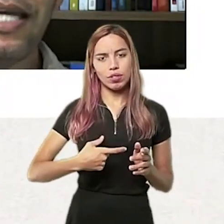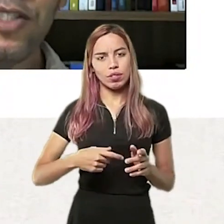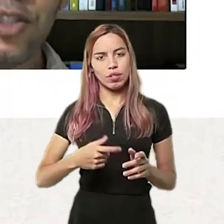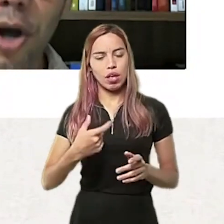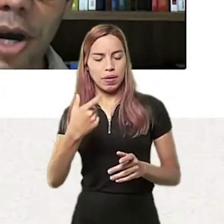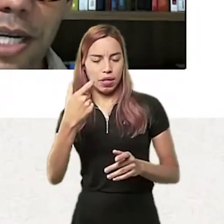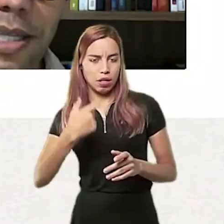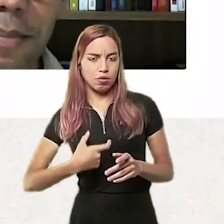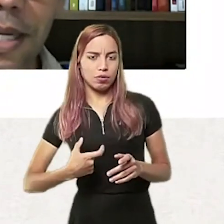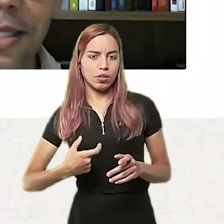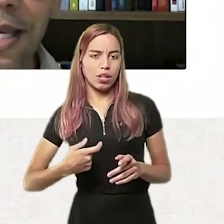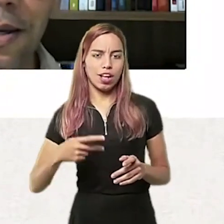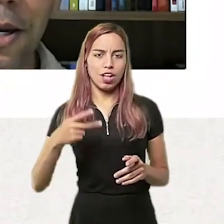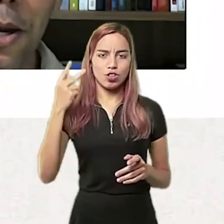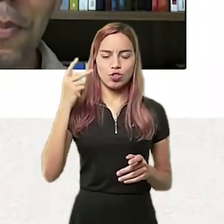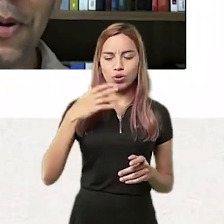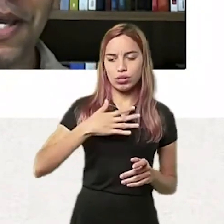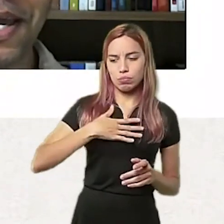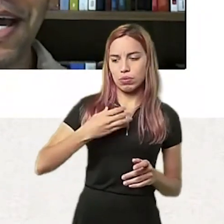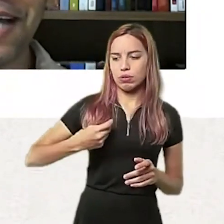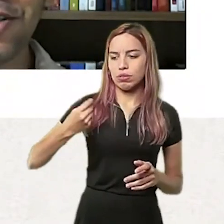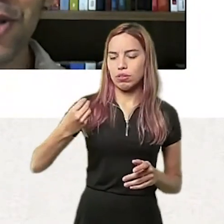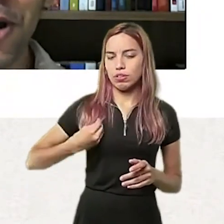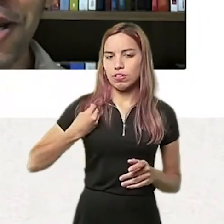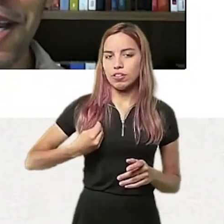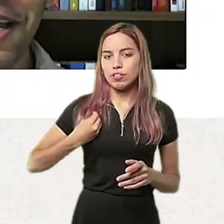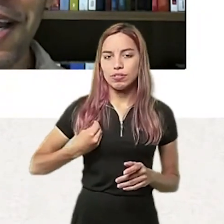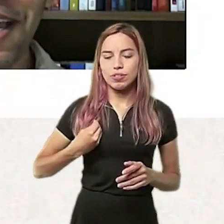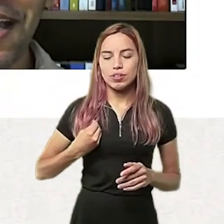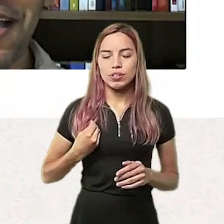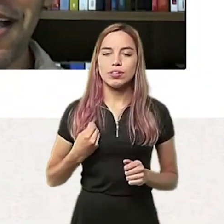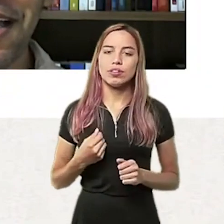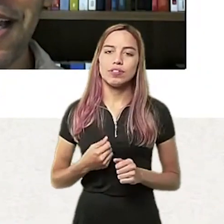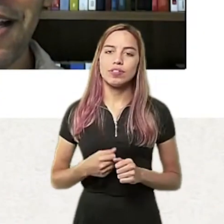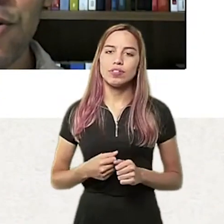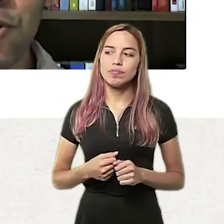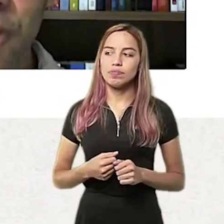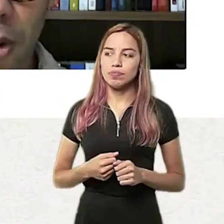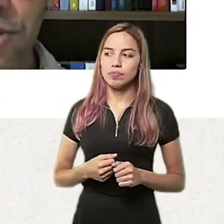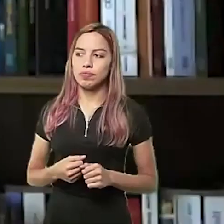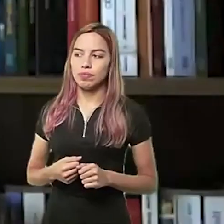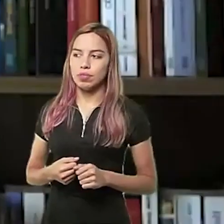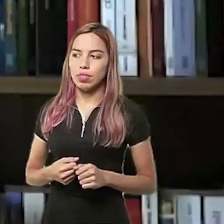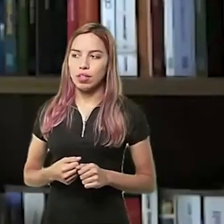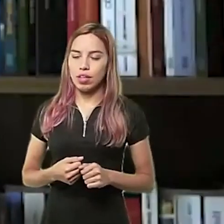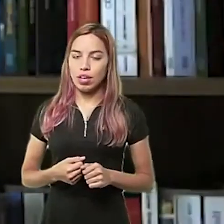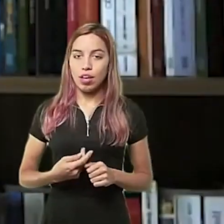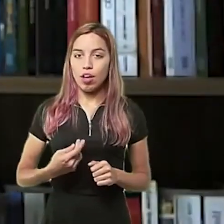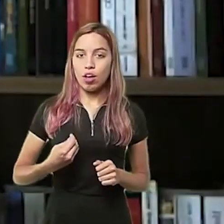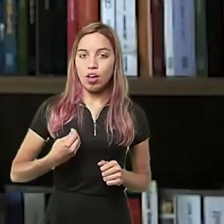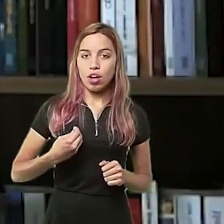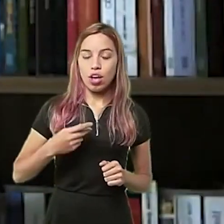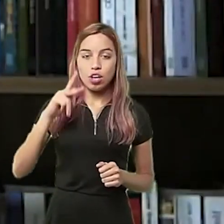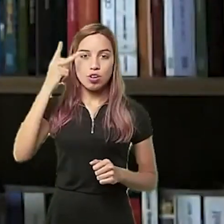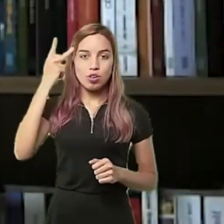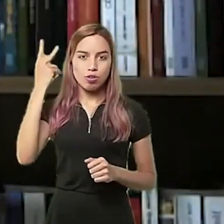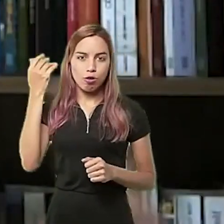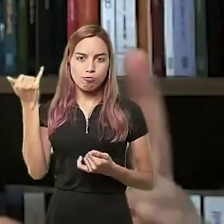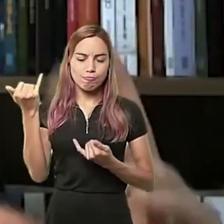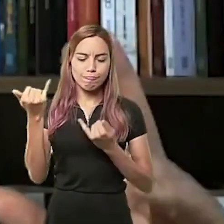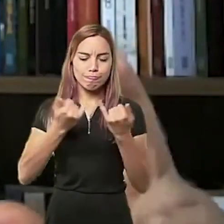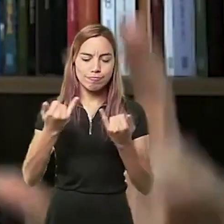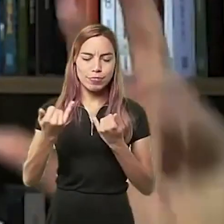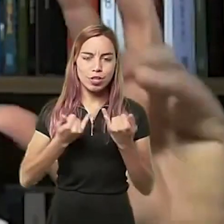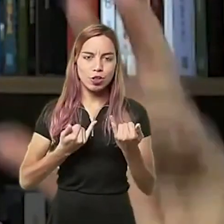hoje e a história também, né? Porque a história, ela nos conta por que chegamos até aqui.